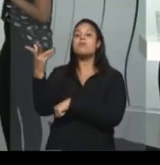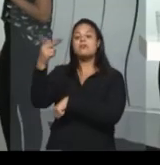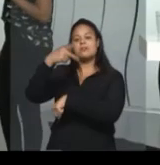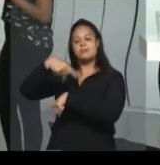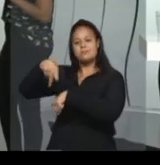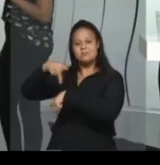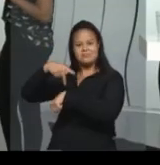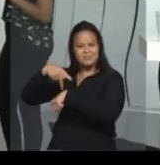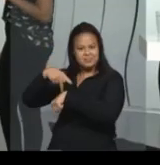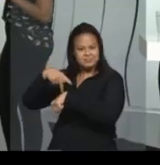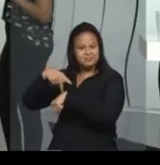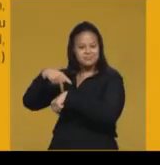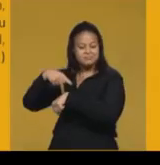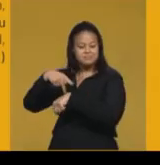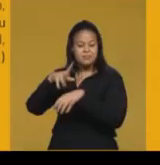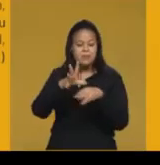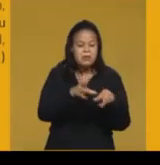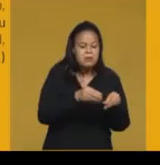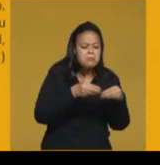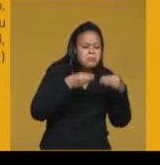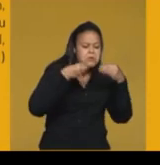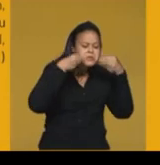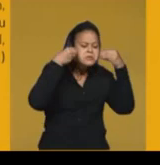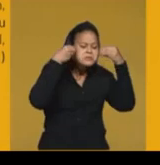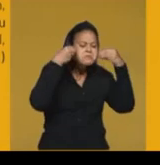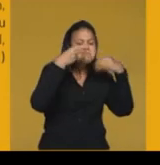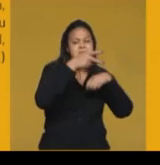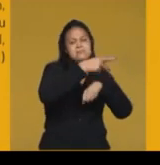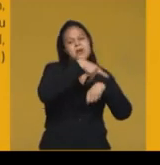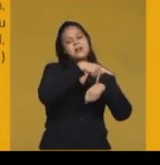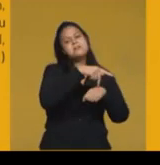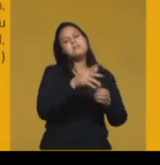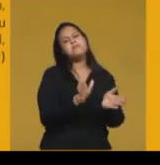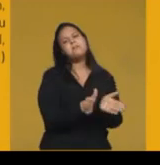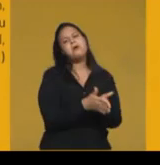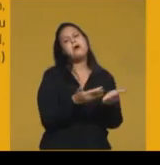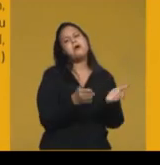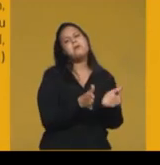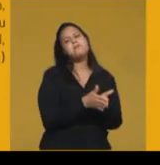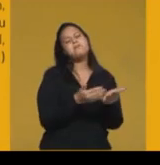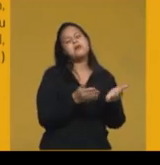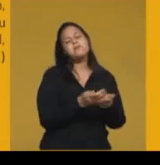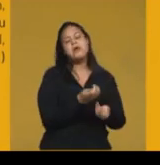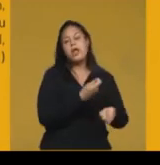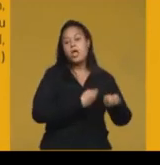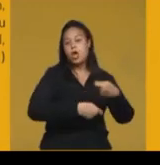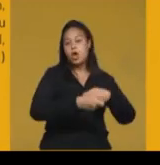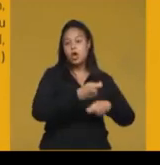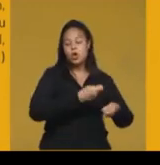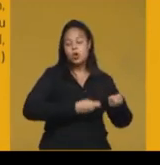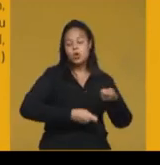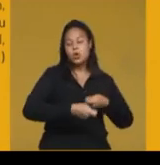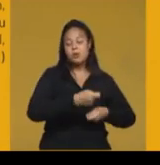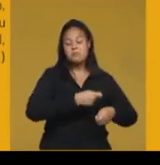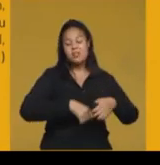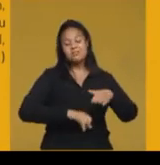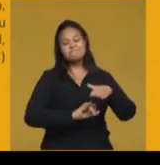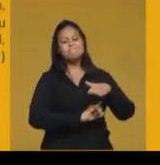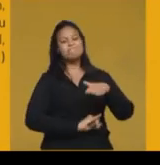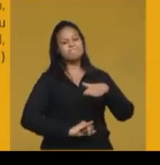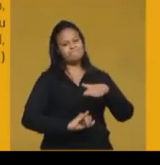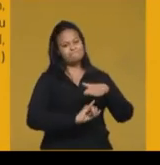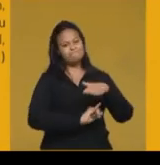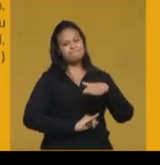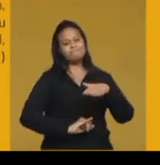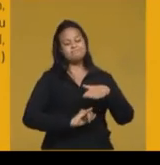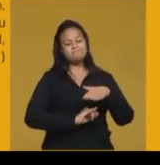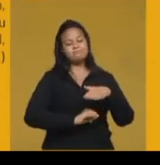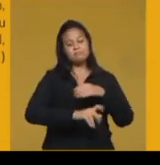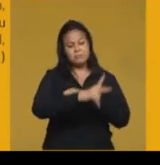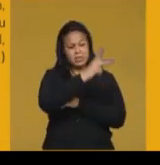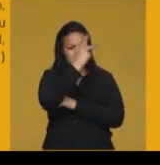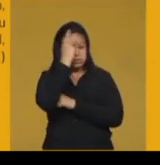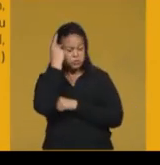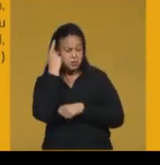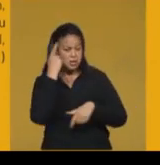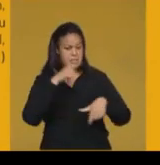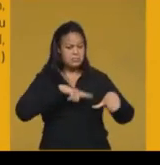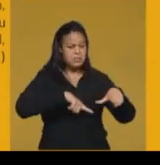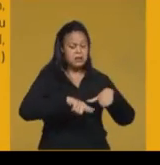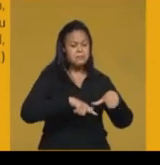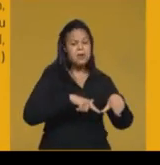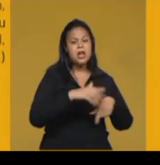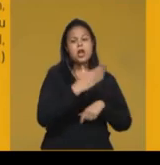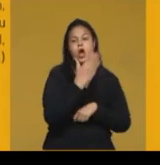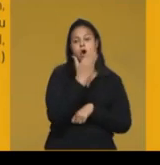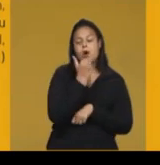Moçambique é um país pobre, cuja economia gira em torno do comércio informal. Então, as pessoas trabalham para comer